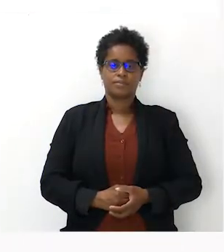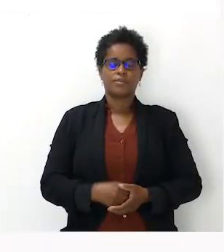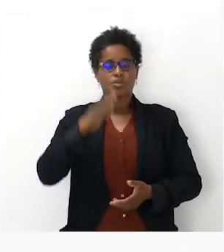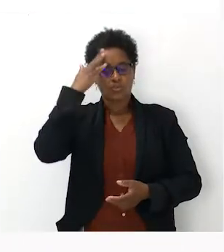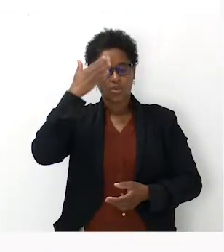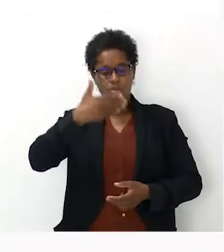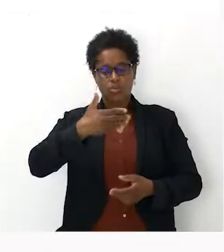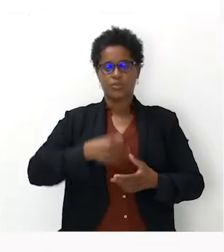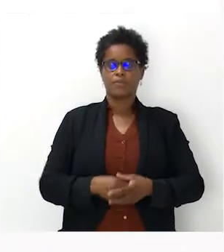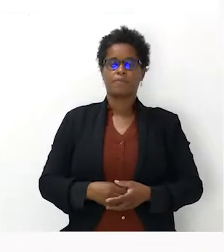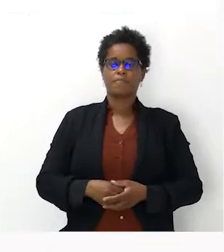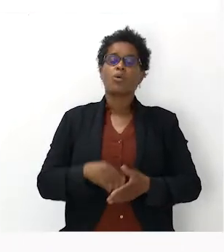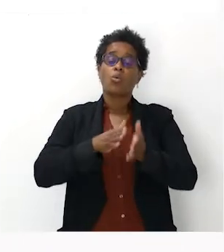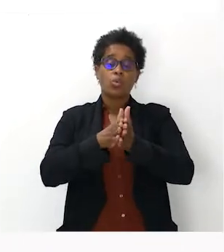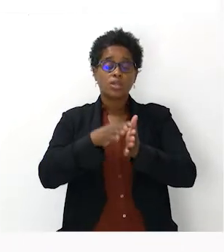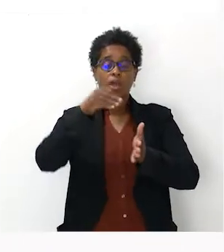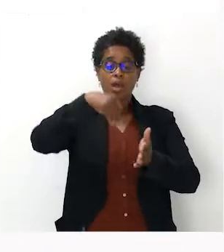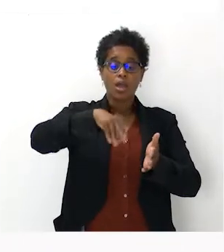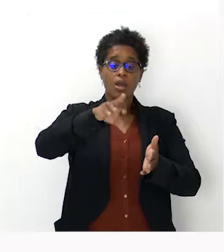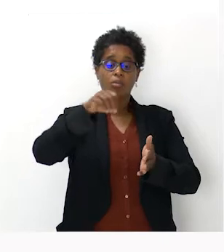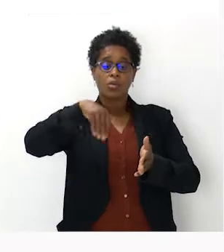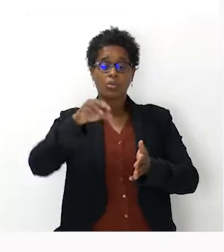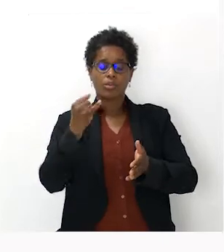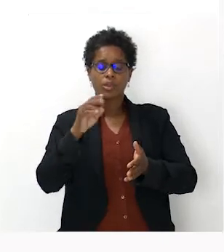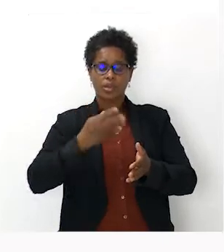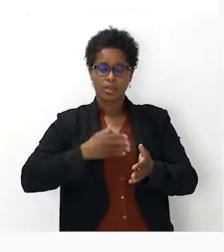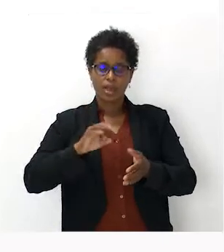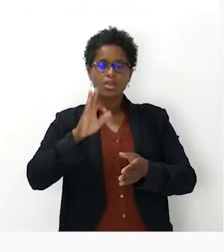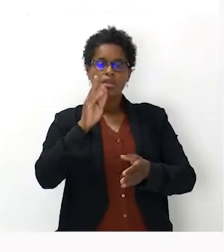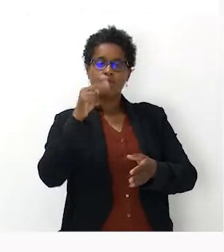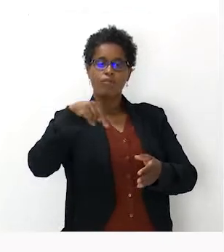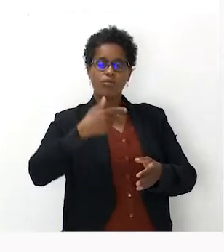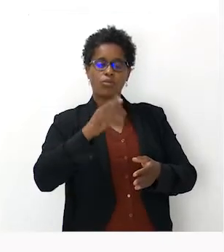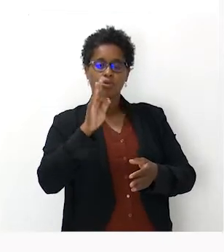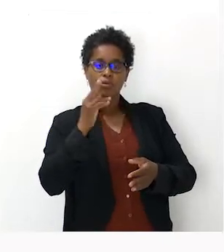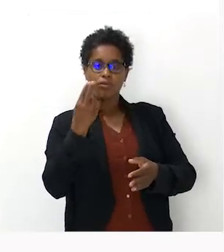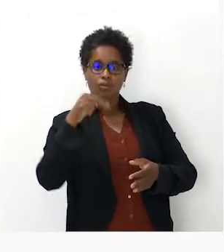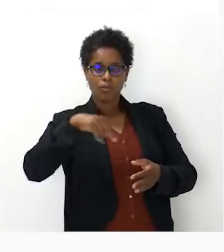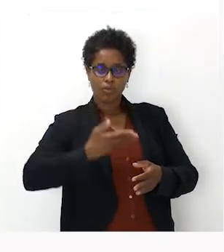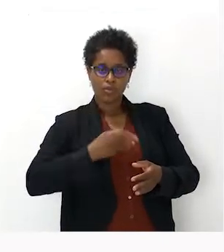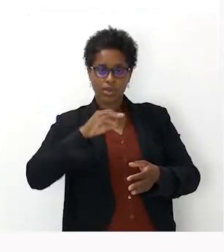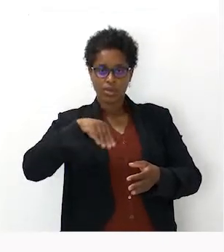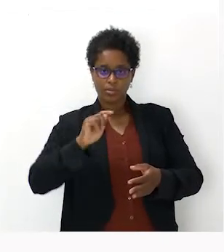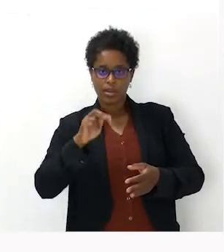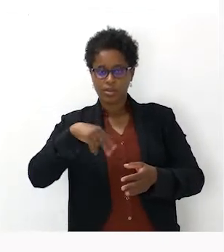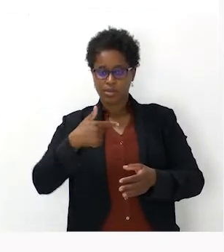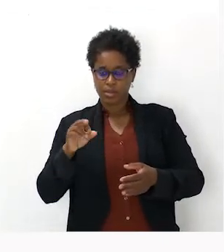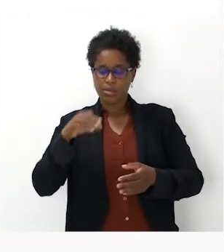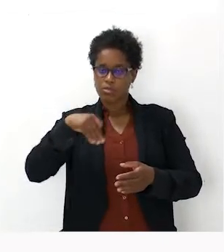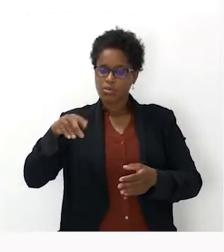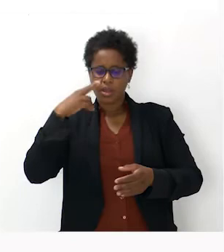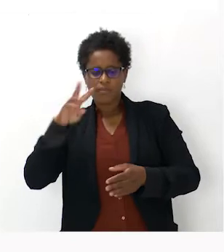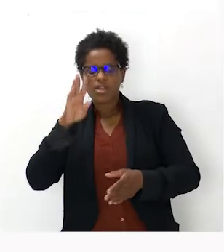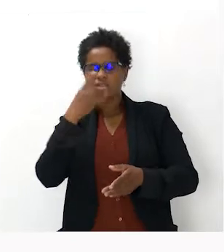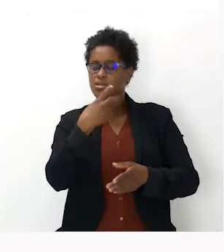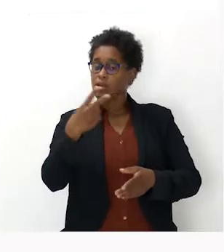Número 1. Utiliza a propriedade fundamental das proporções para verificar se cada par de razões